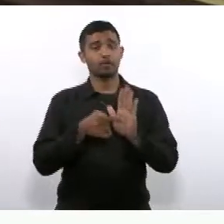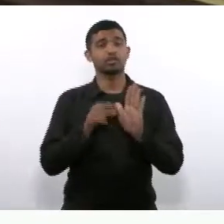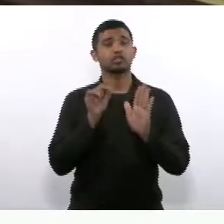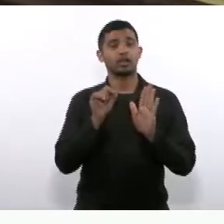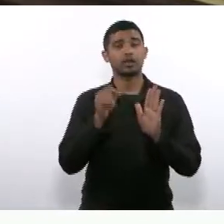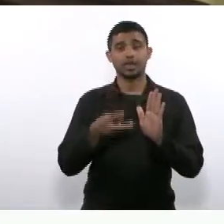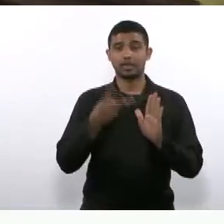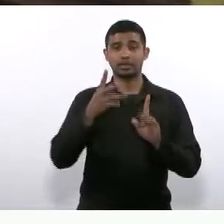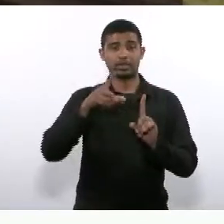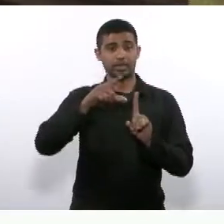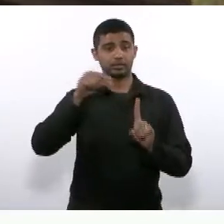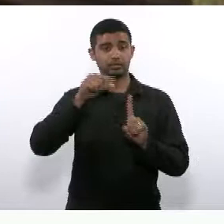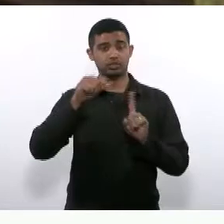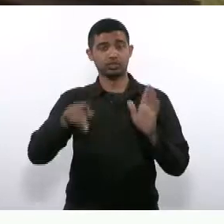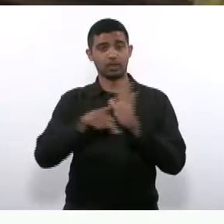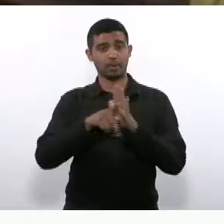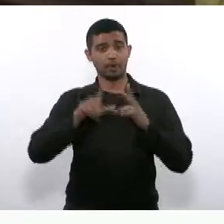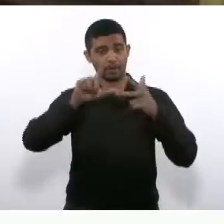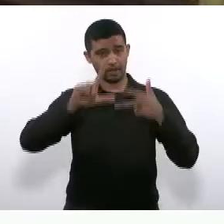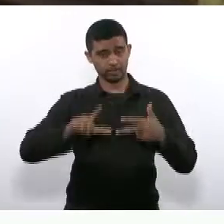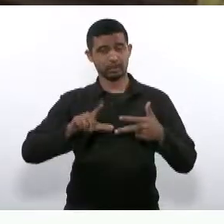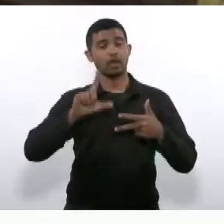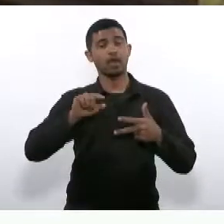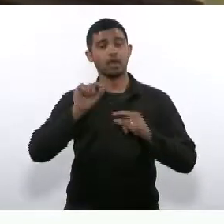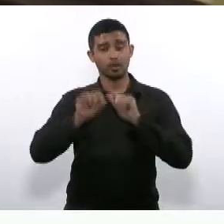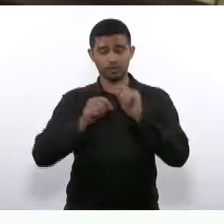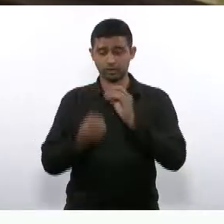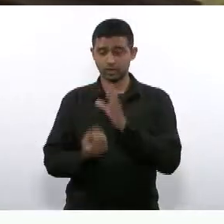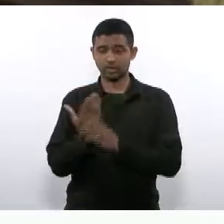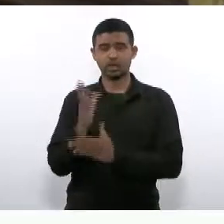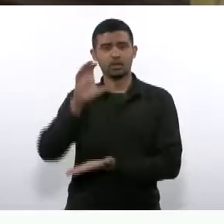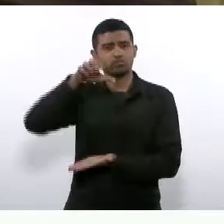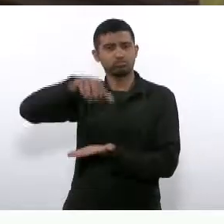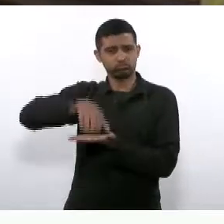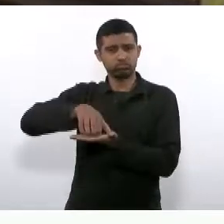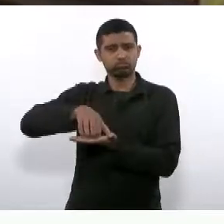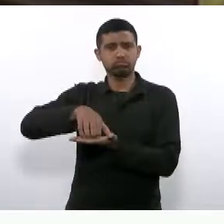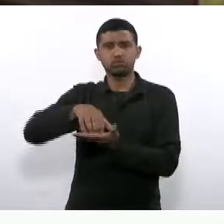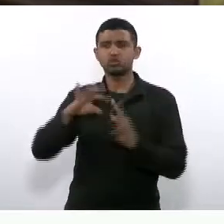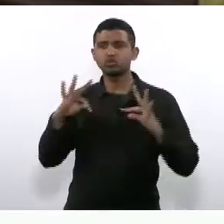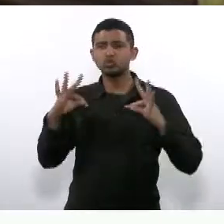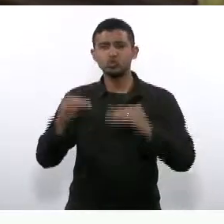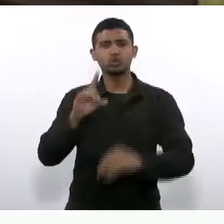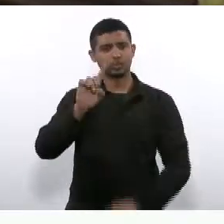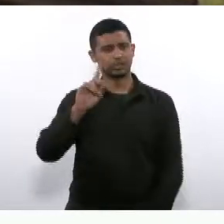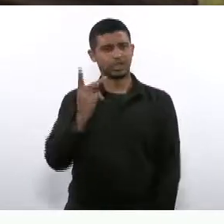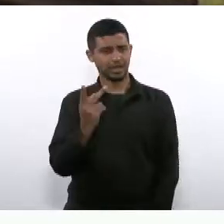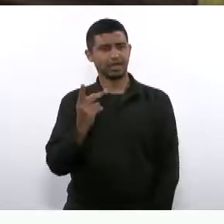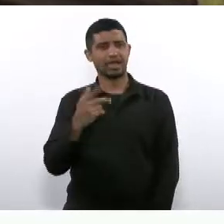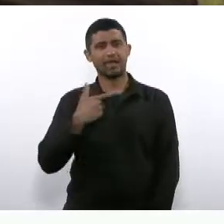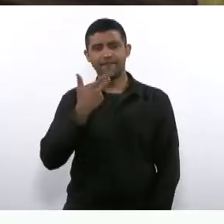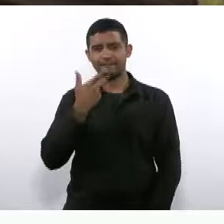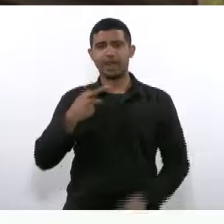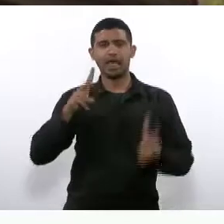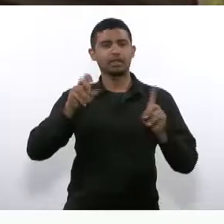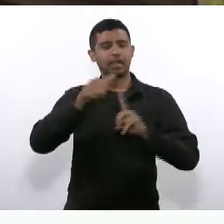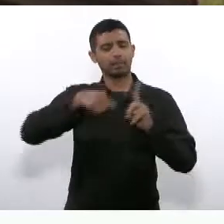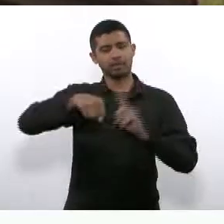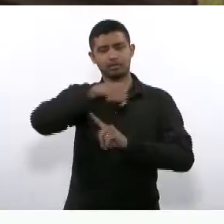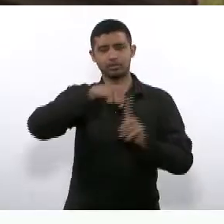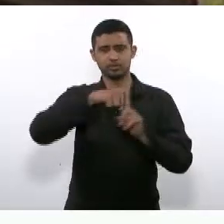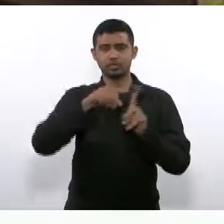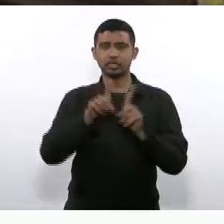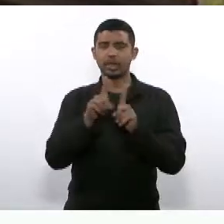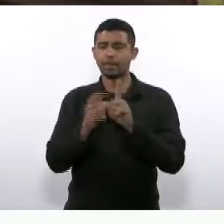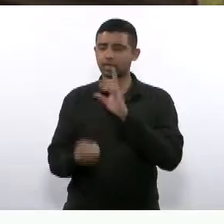3 indicações legislativas, que é criação de um núcleo em todas as DHs, núcleo de feminicídio, criação de um